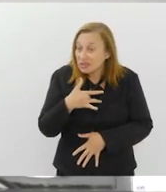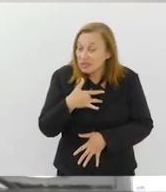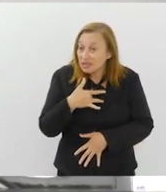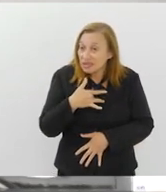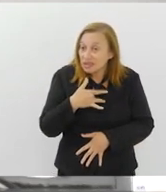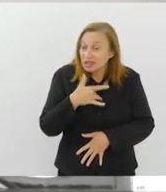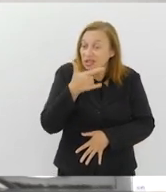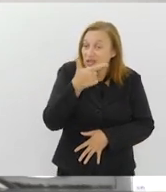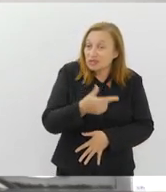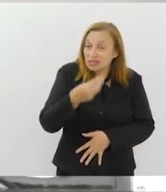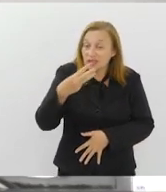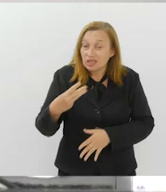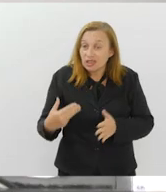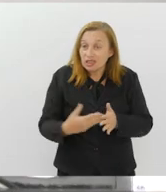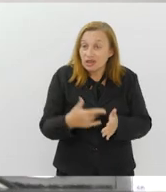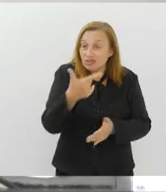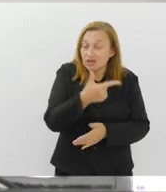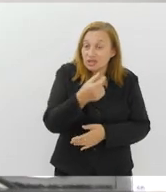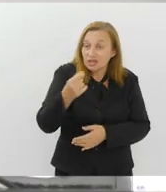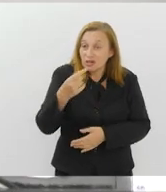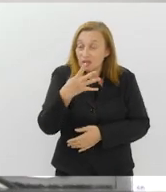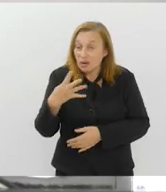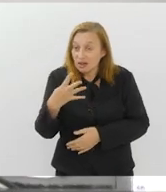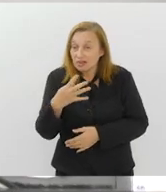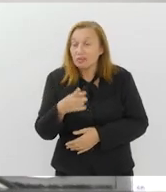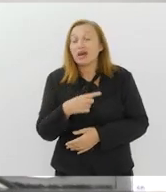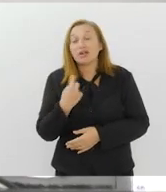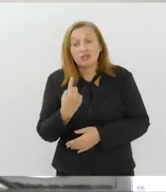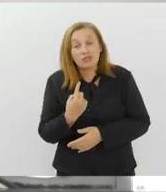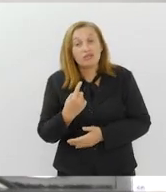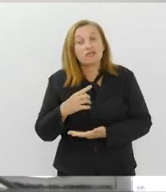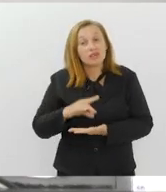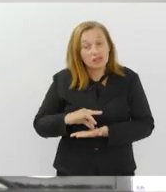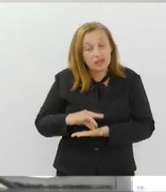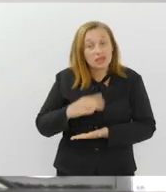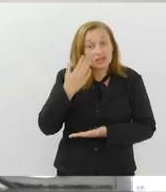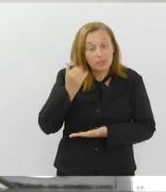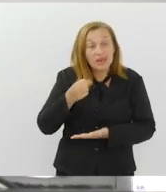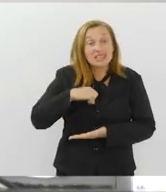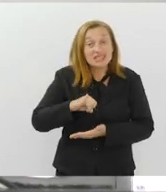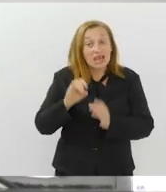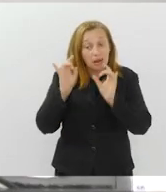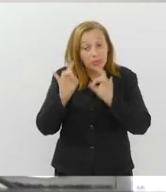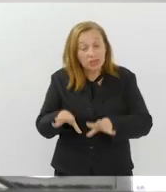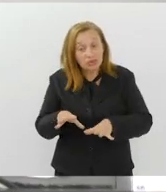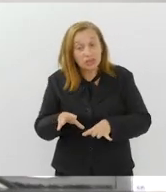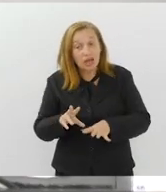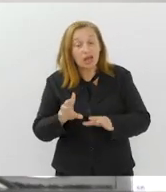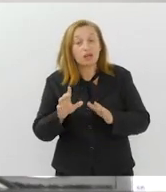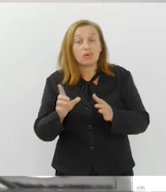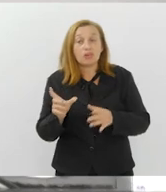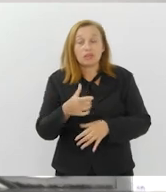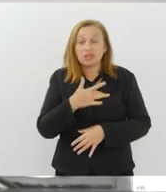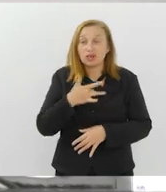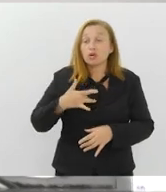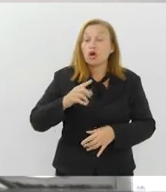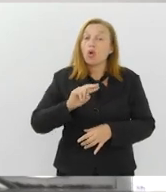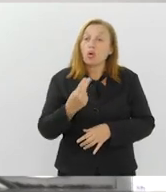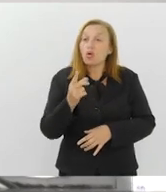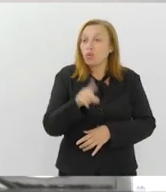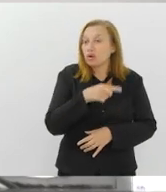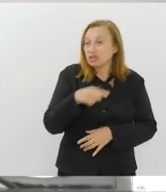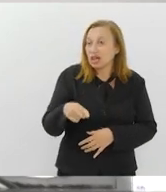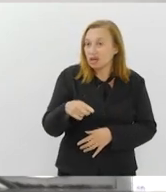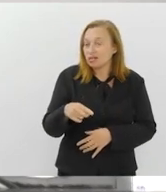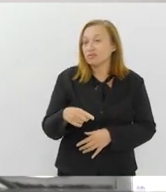de 23 para 24, para a gente realmente saber se eles deixaram o plano de saúde ou se foi cortado